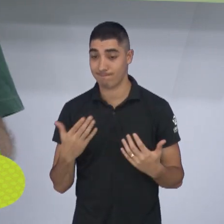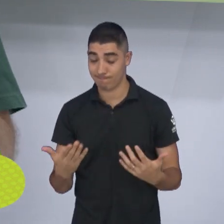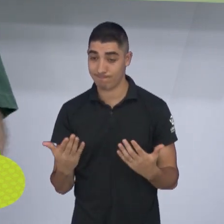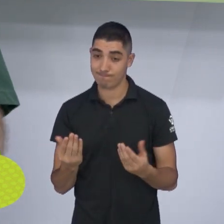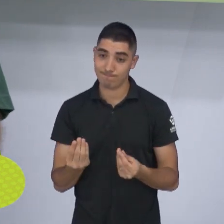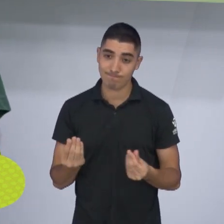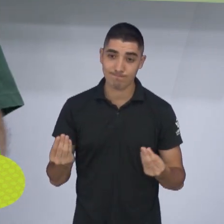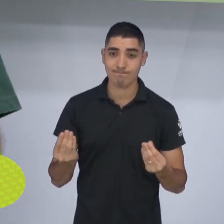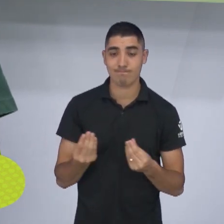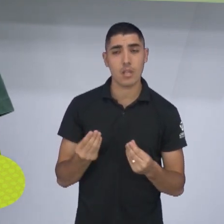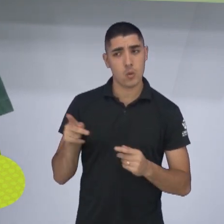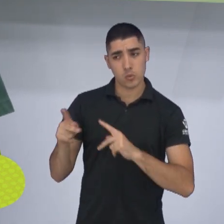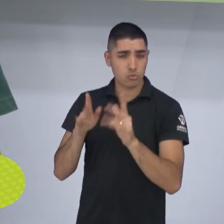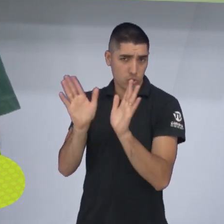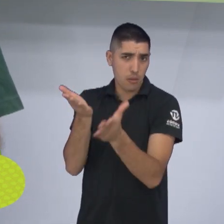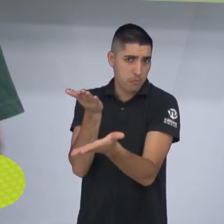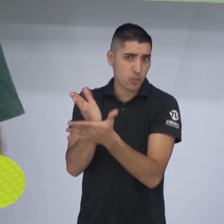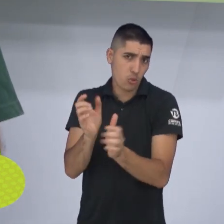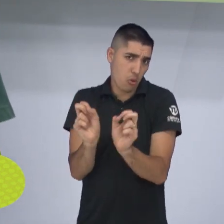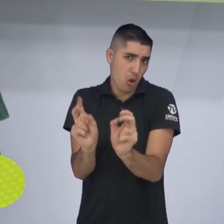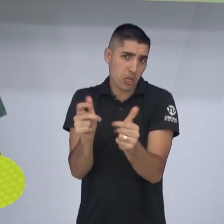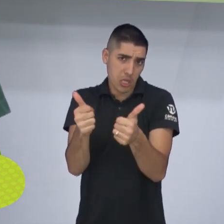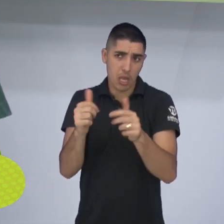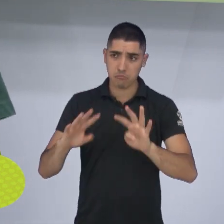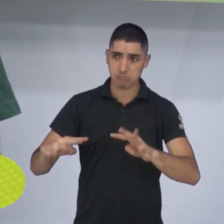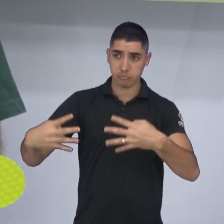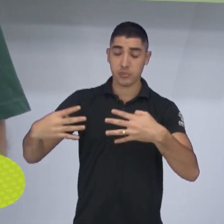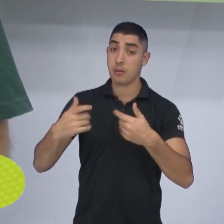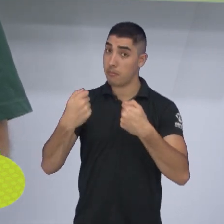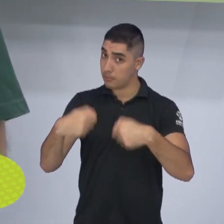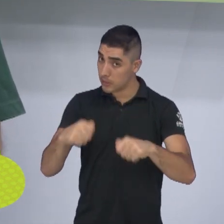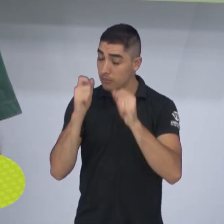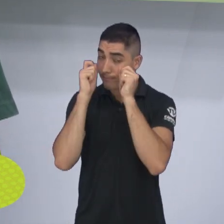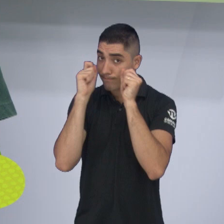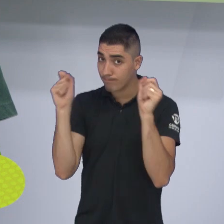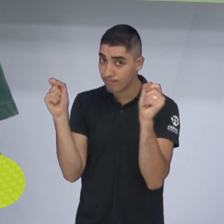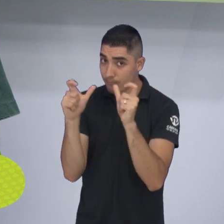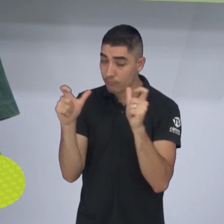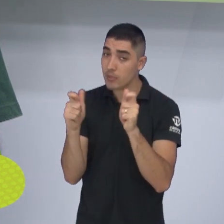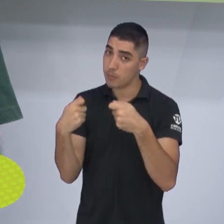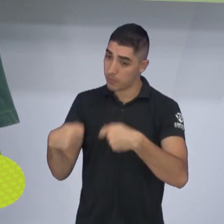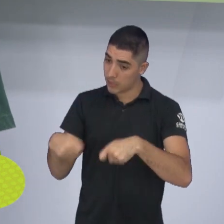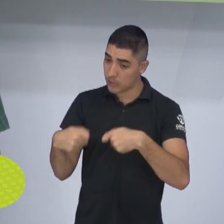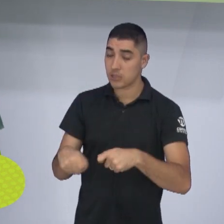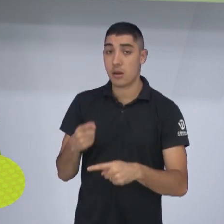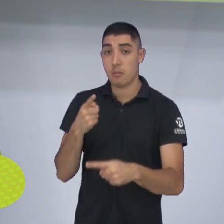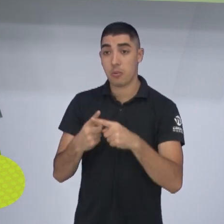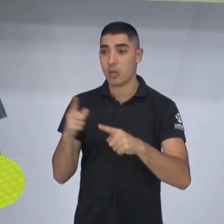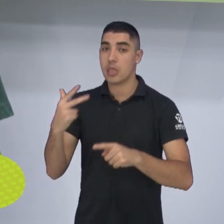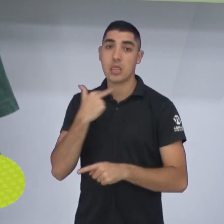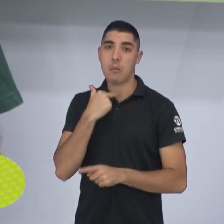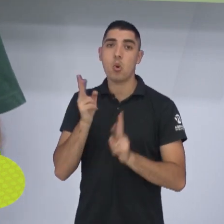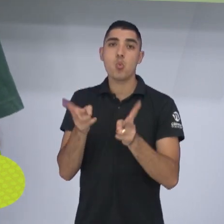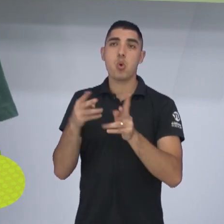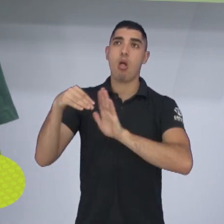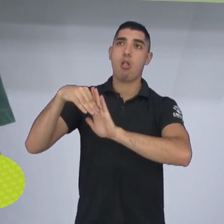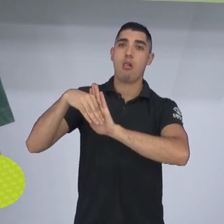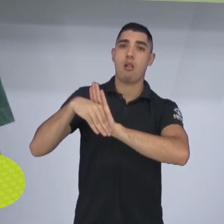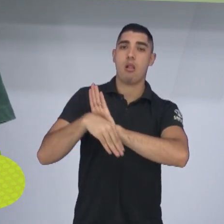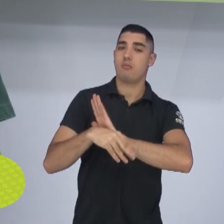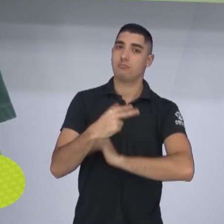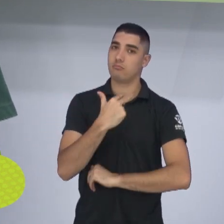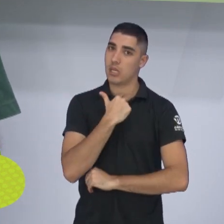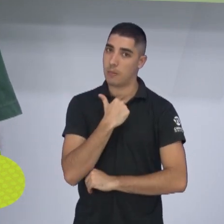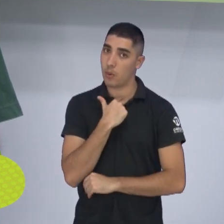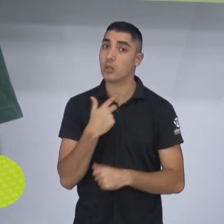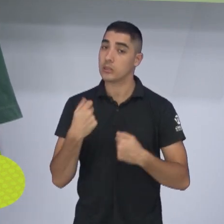o São José já está classificado já para os playoffs, mas é bom ficar de olho aberto aí, porque essa baixa aí não pode ficar até começar os